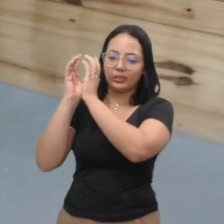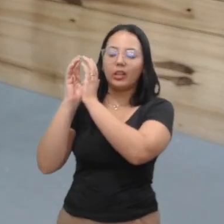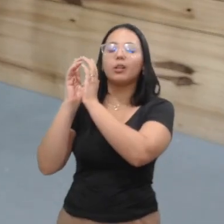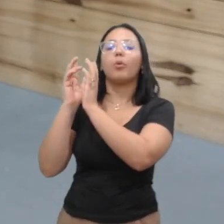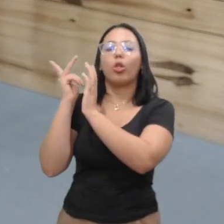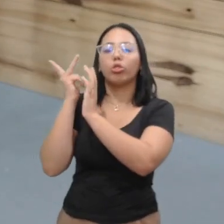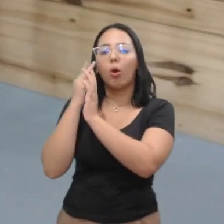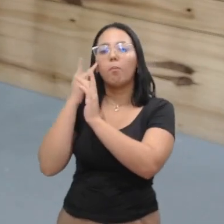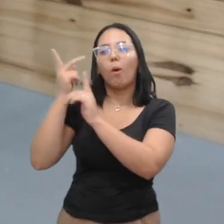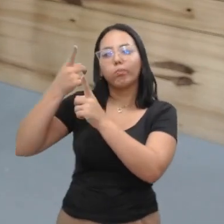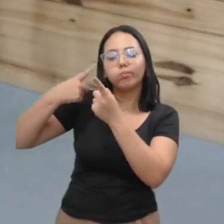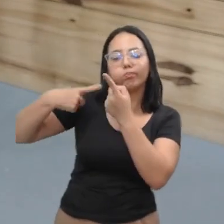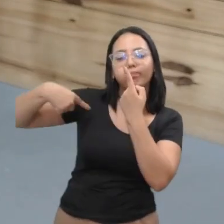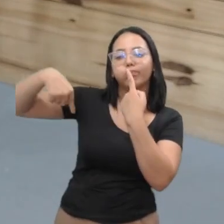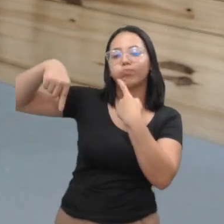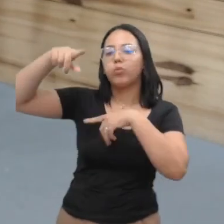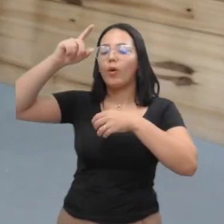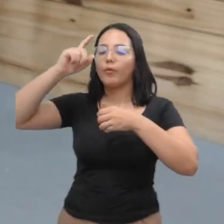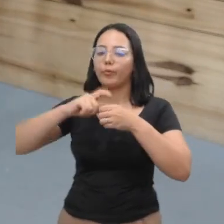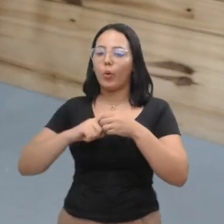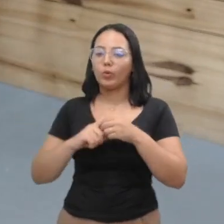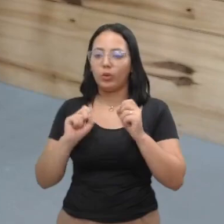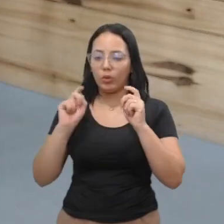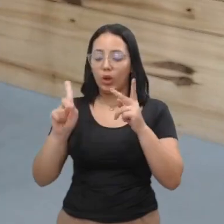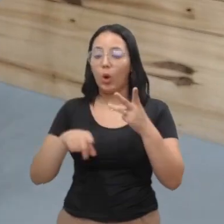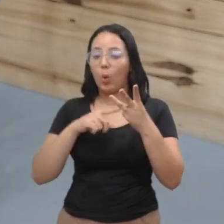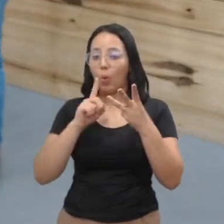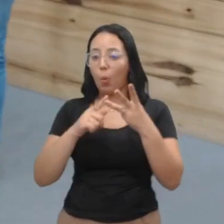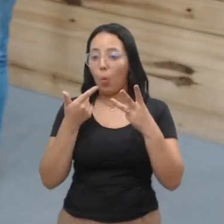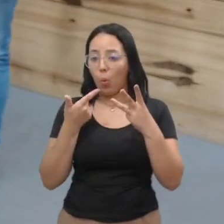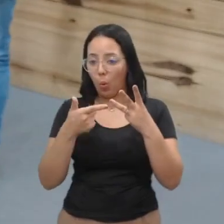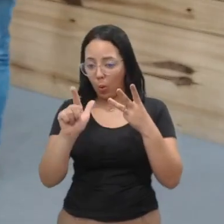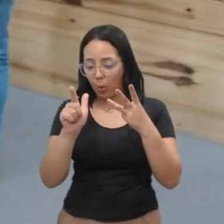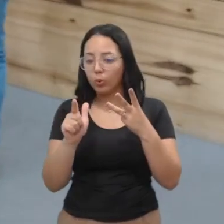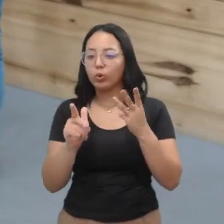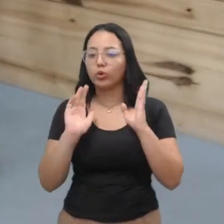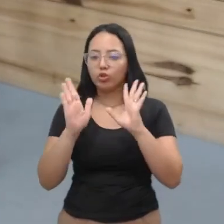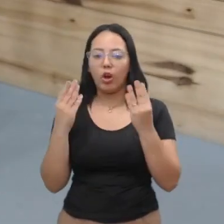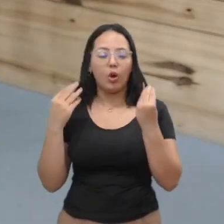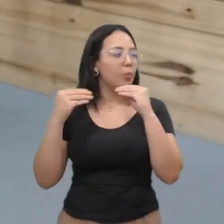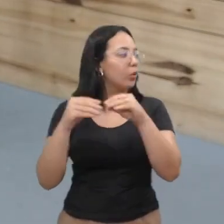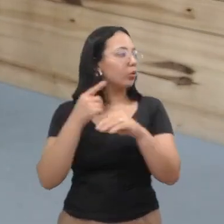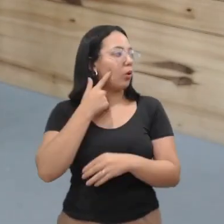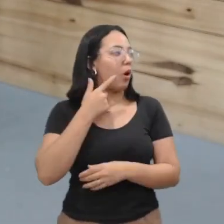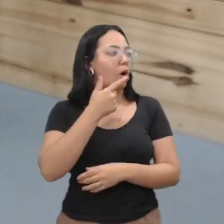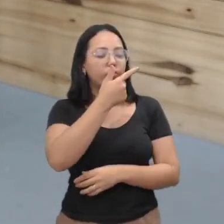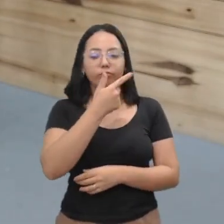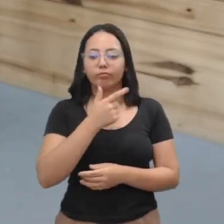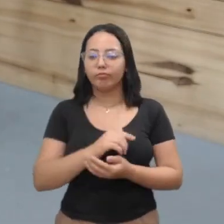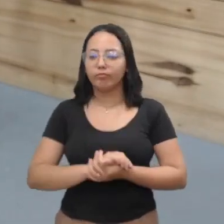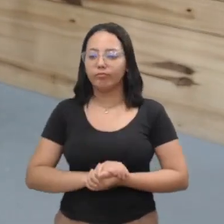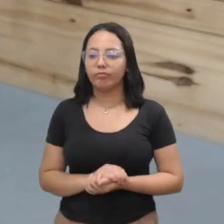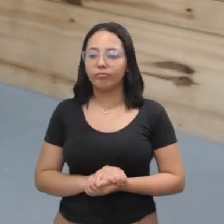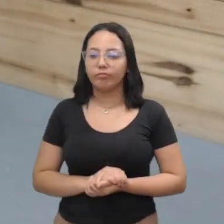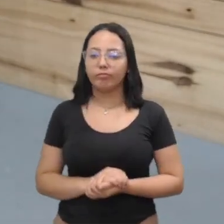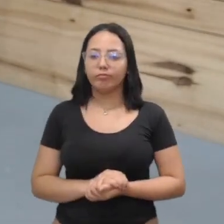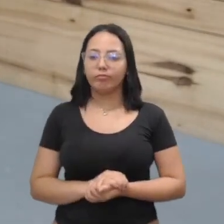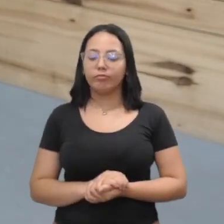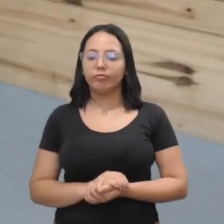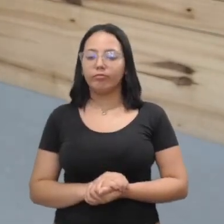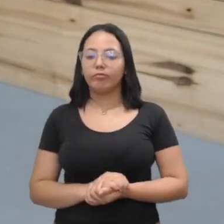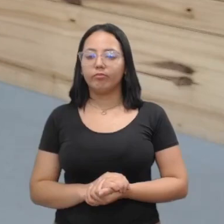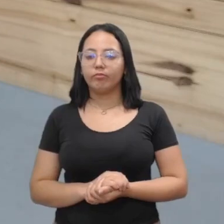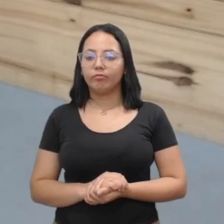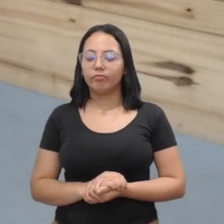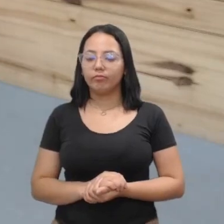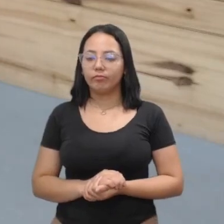vai voltando aos poucos. Já o outro procedimento que foi colocado ali no slide, por favor, Douglas, deita,